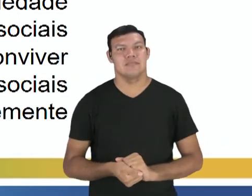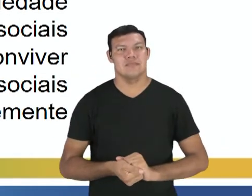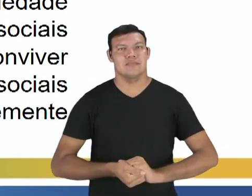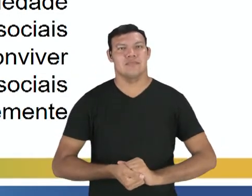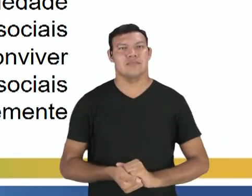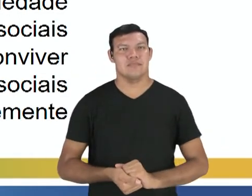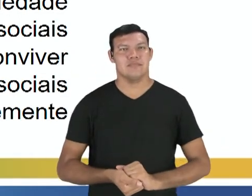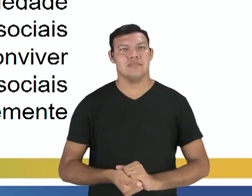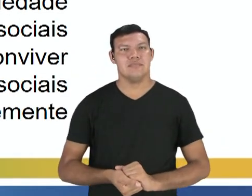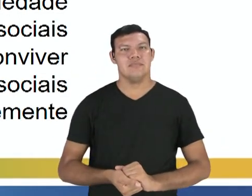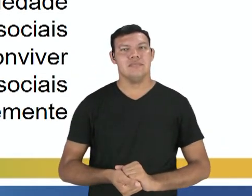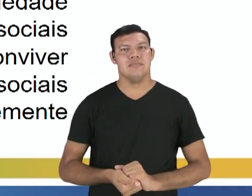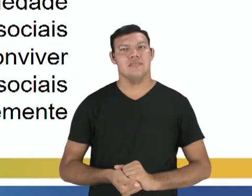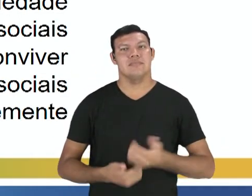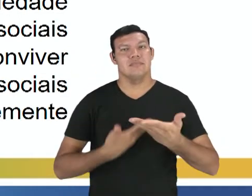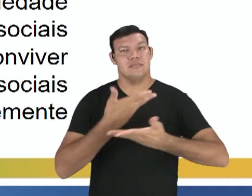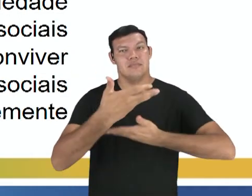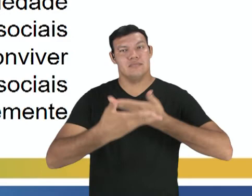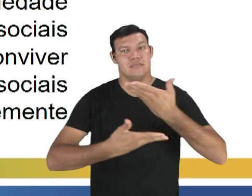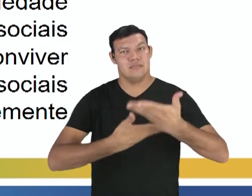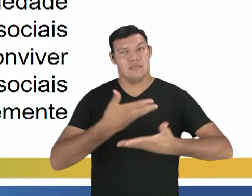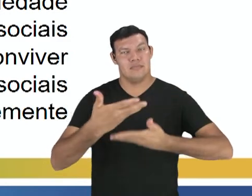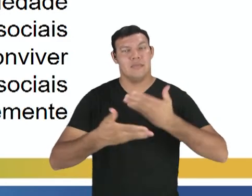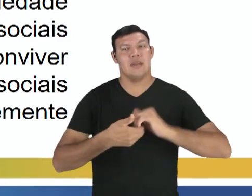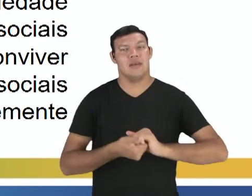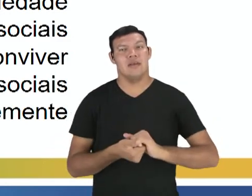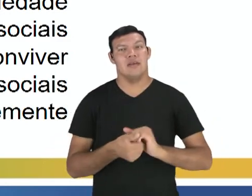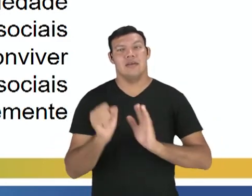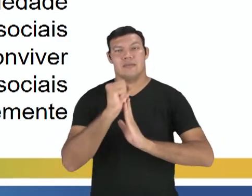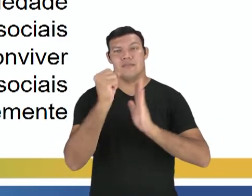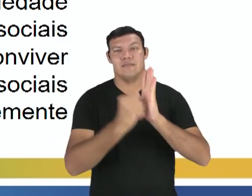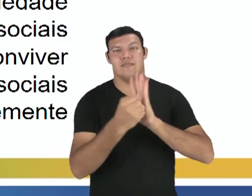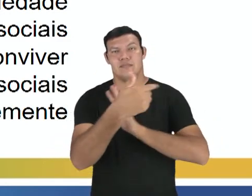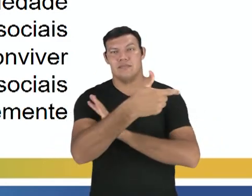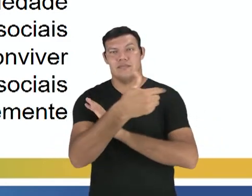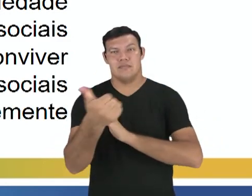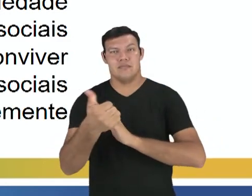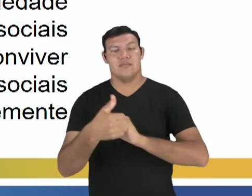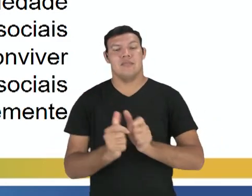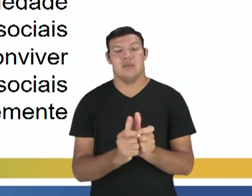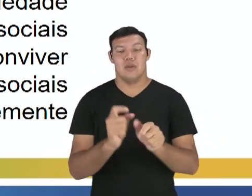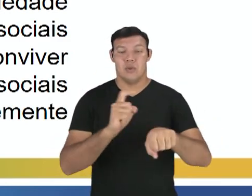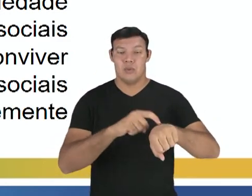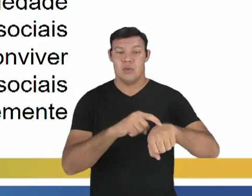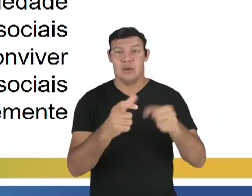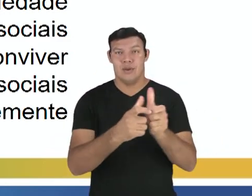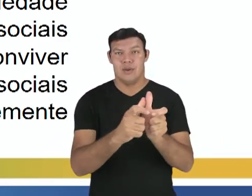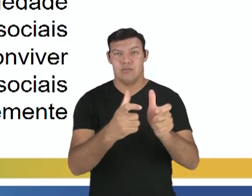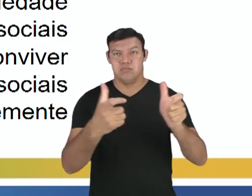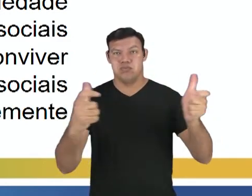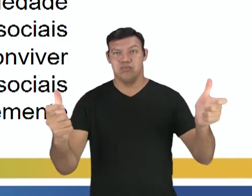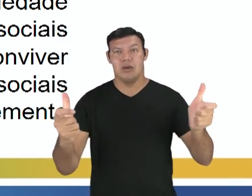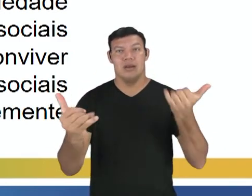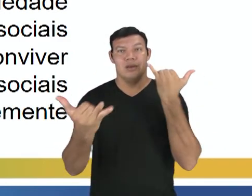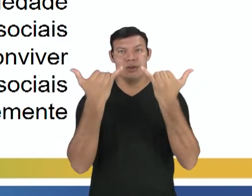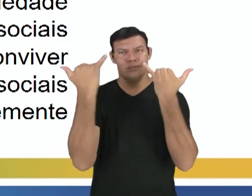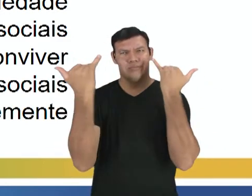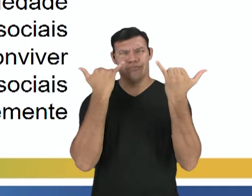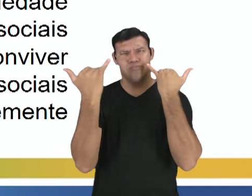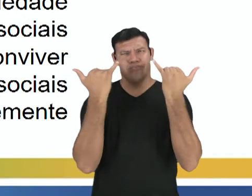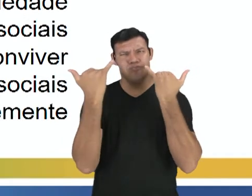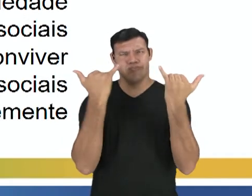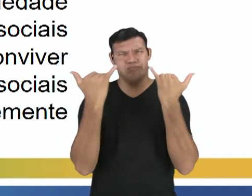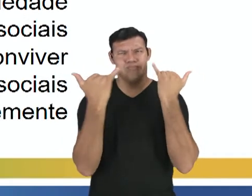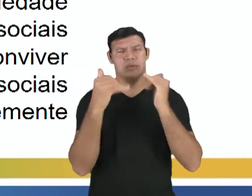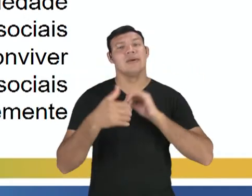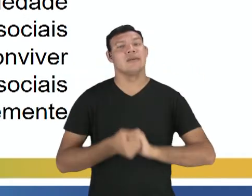sintética como é convém no século XXI. Então, é um momento de expansão, é um momento que você está cheio de informações.